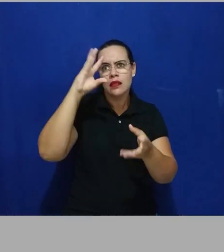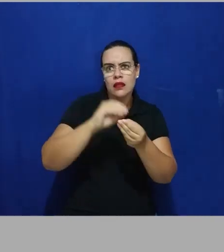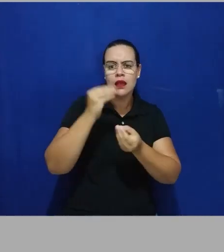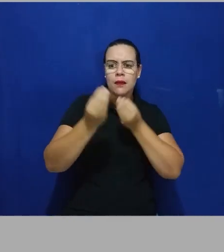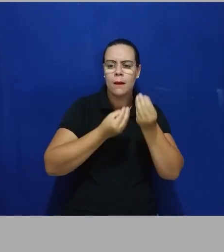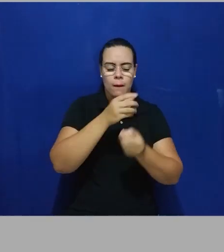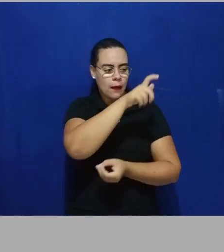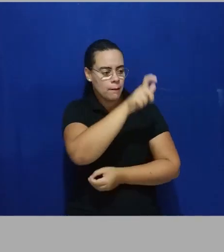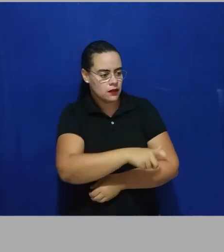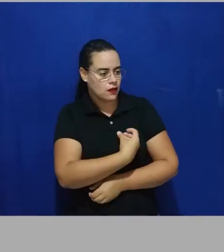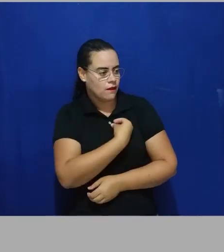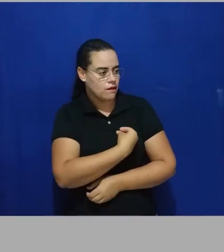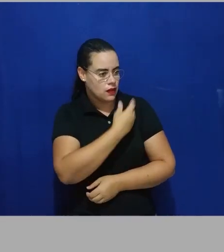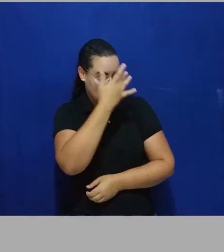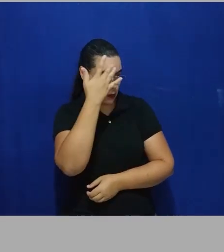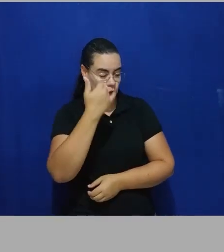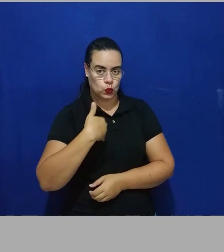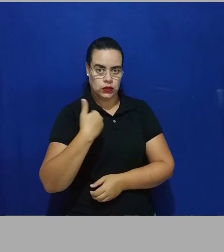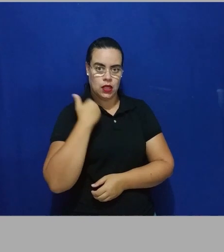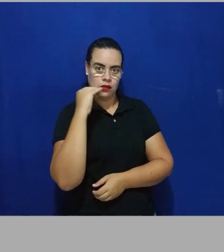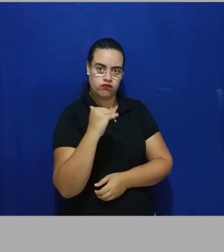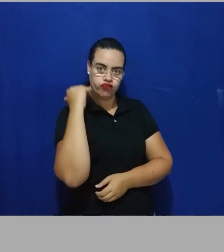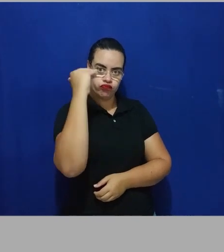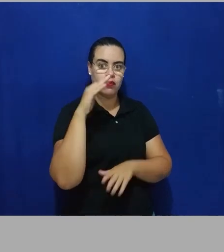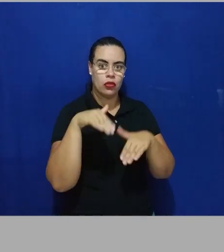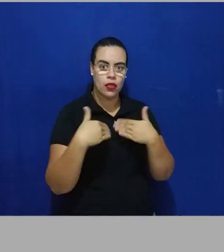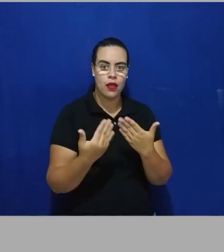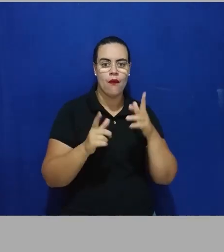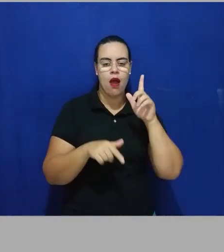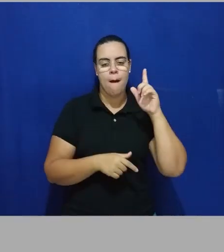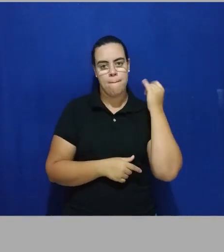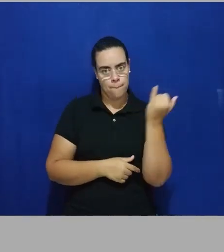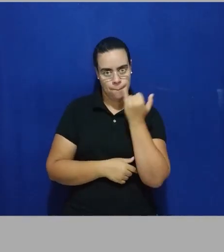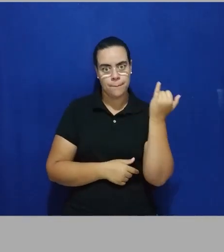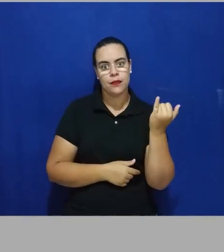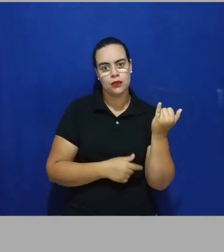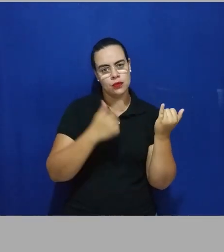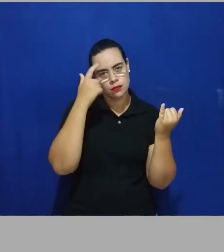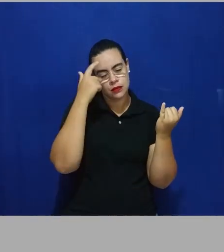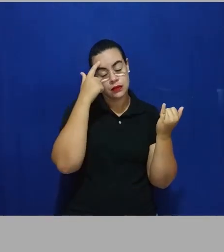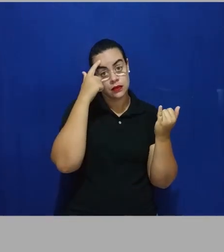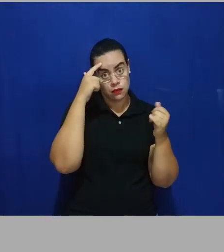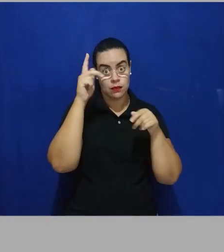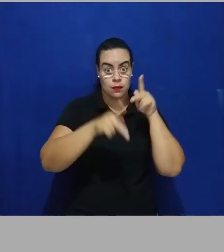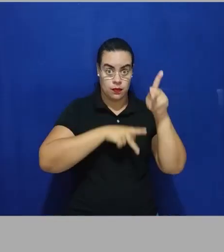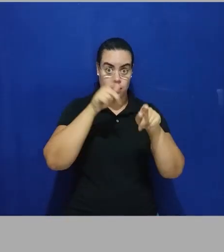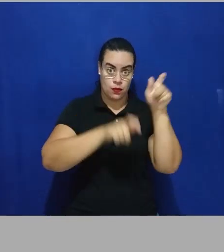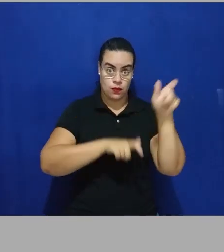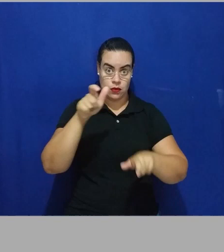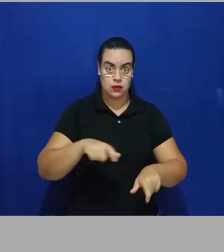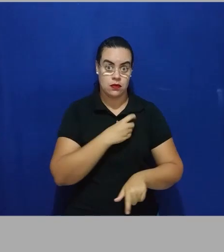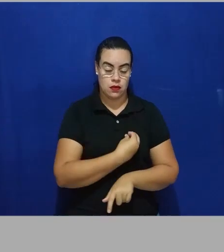idade. Portanto, é muito importante perceber que essa população que está aí e que muitas